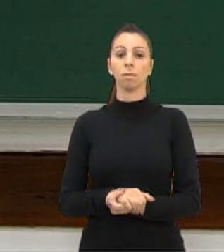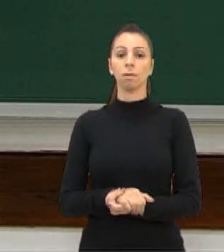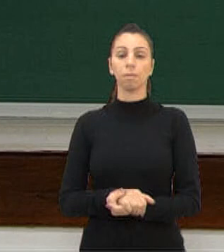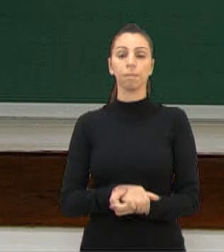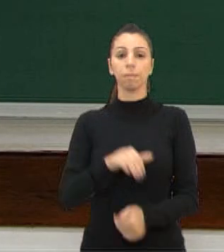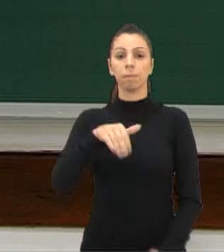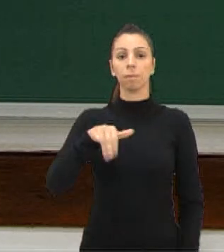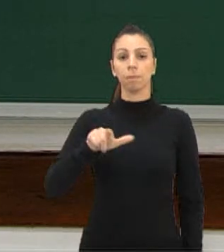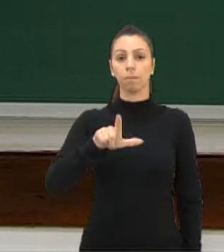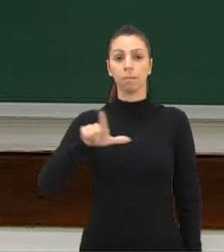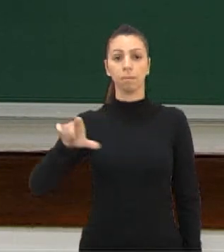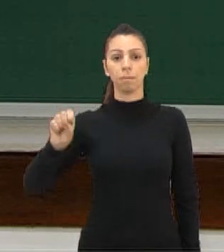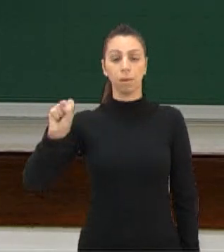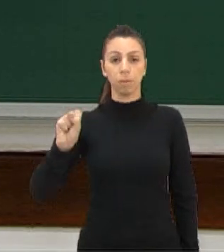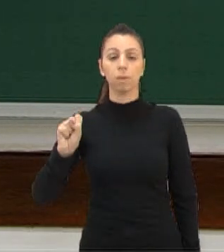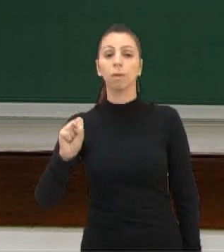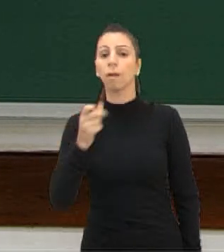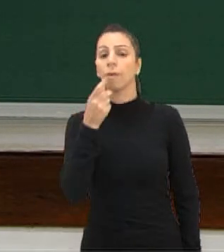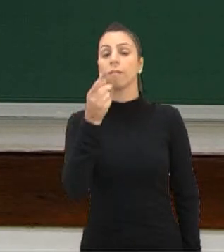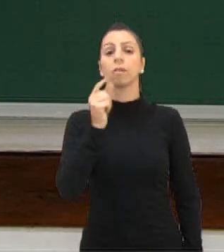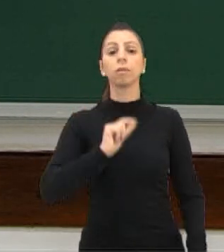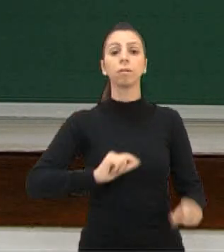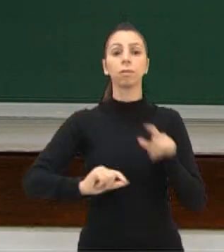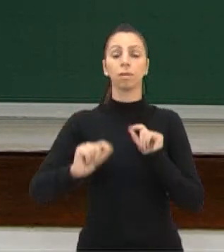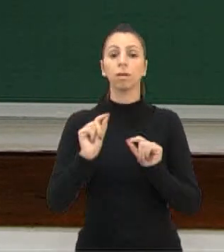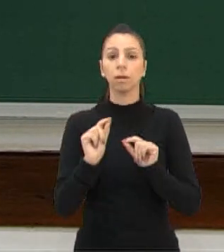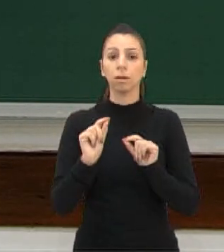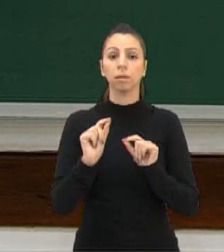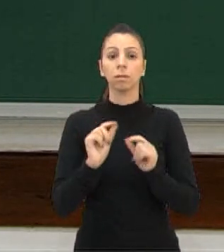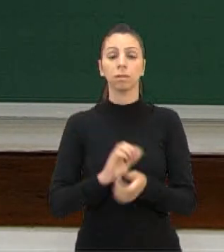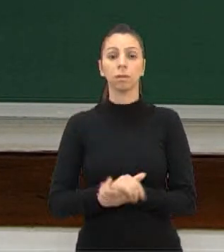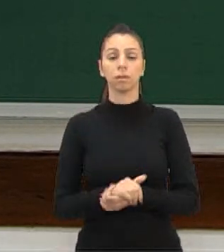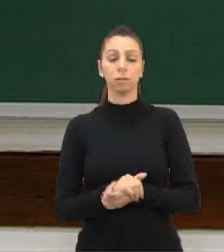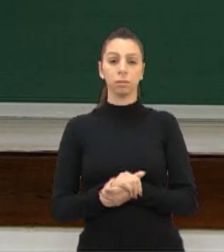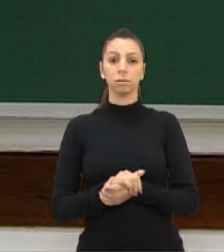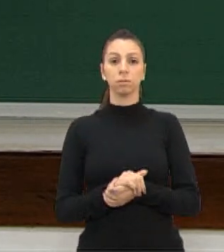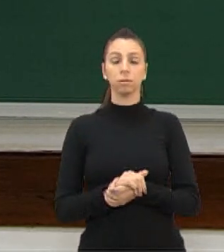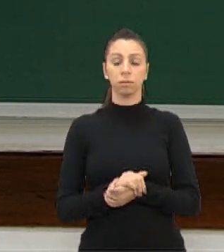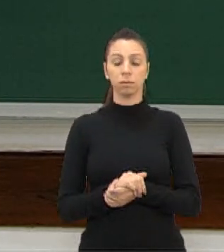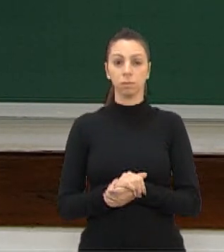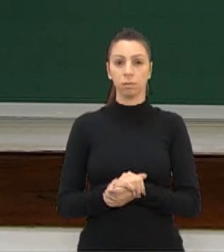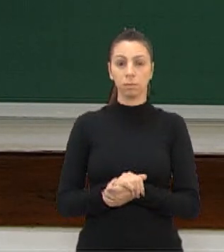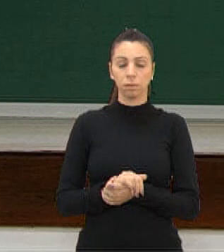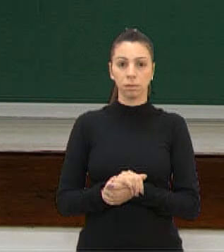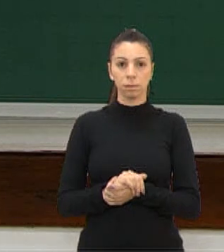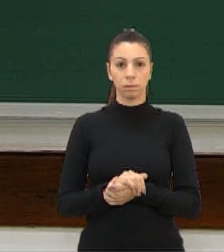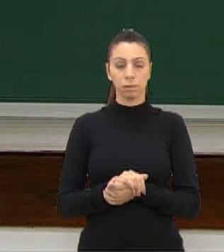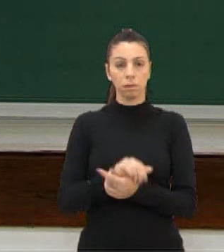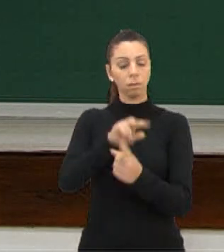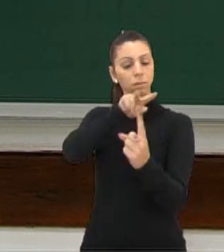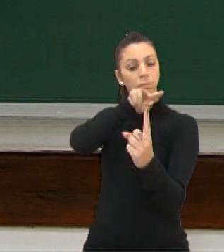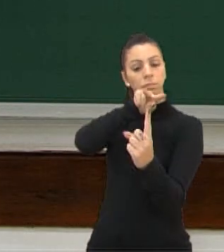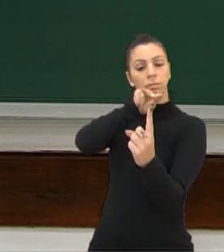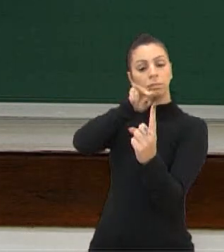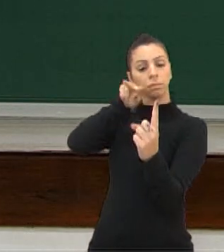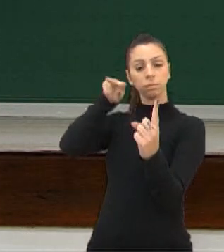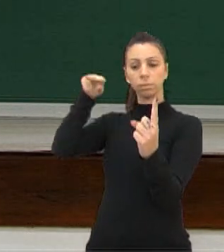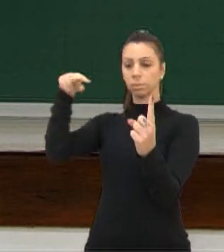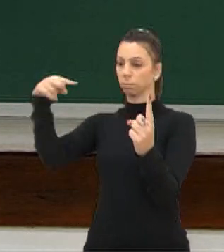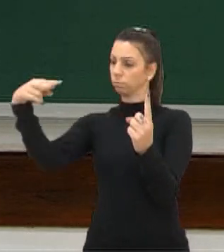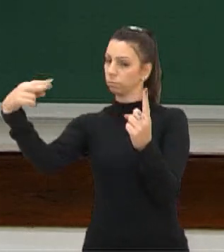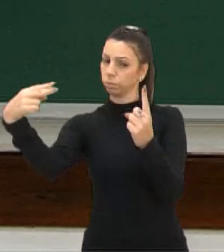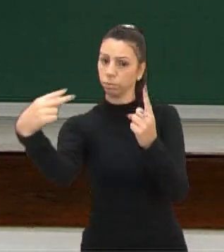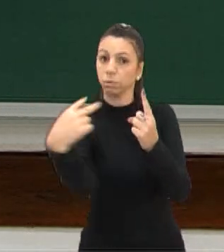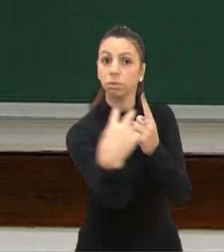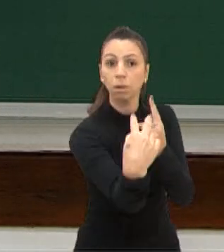que você consegue relativizar a sua realidade, que você consegue enxergar com um olho um pouco mais aprofundado essa realidade,